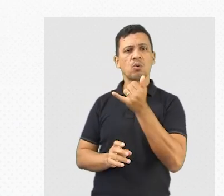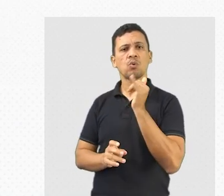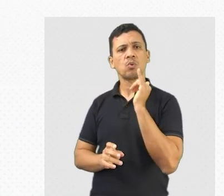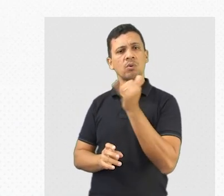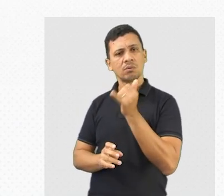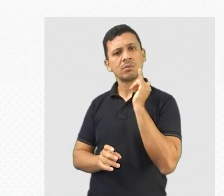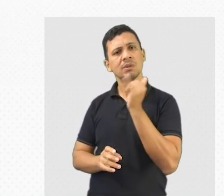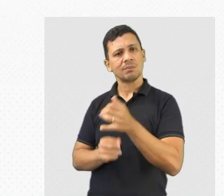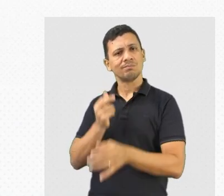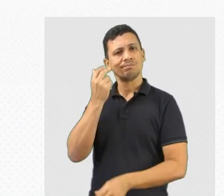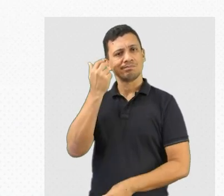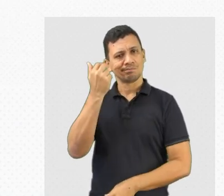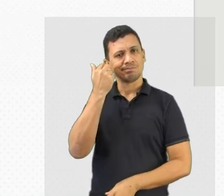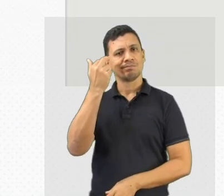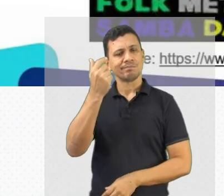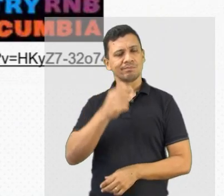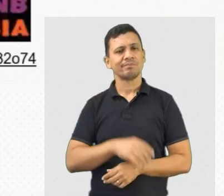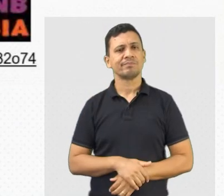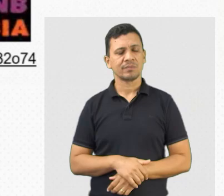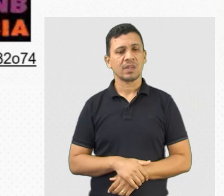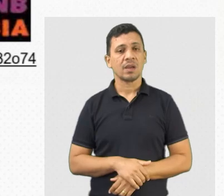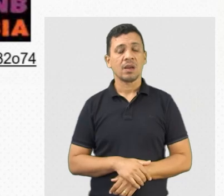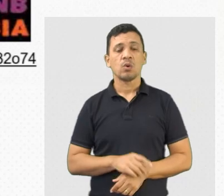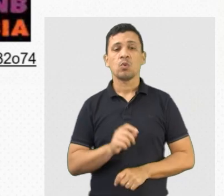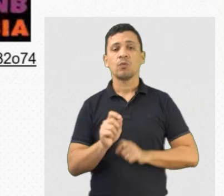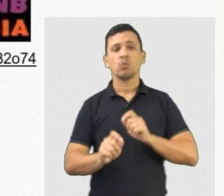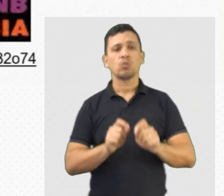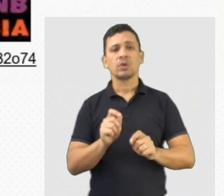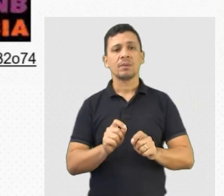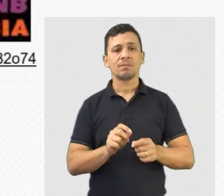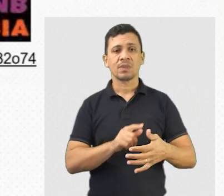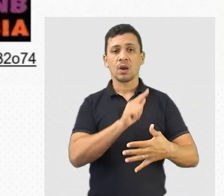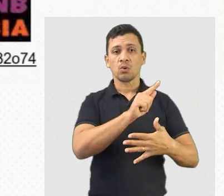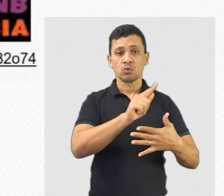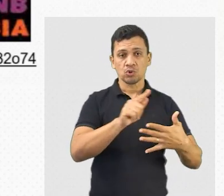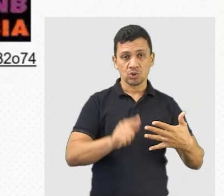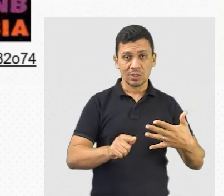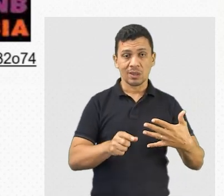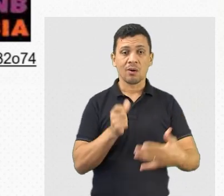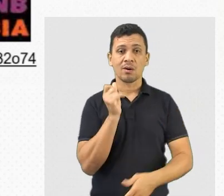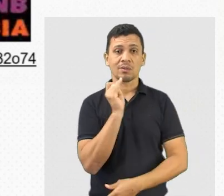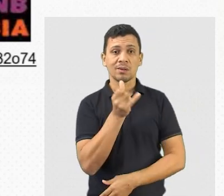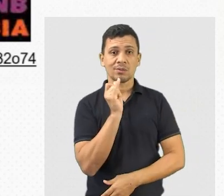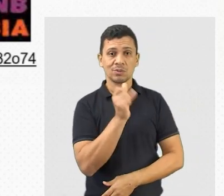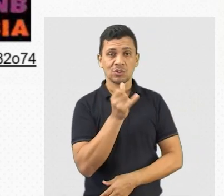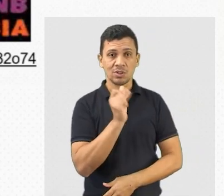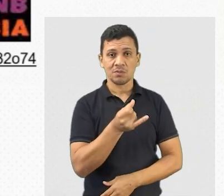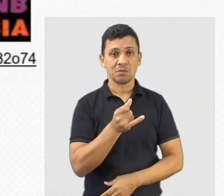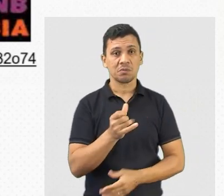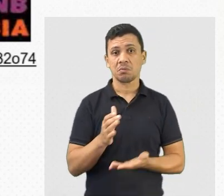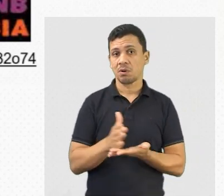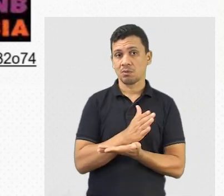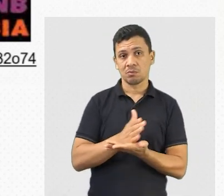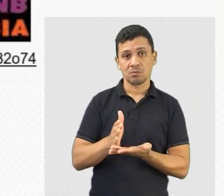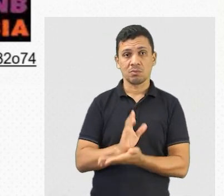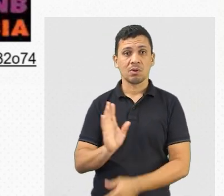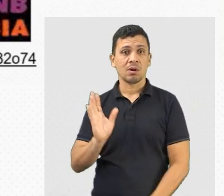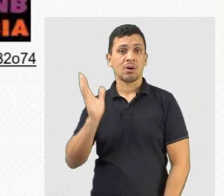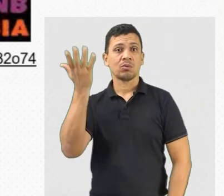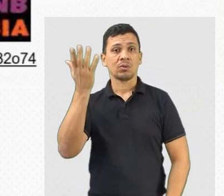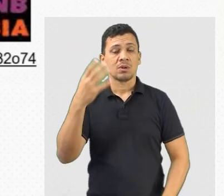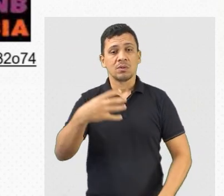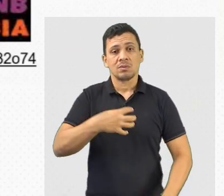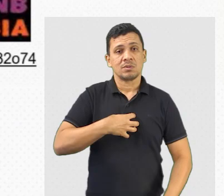por exemplo. Ela vai usar um gênero, às vezes narrativo, para contar um acontecimento, para representar